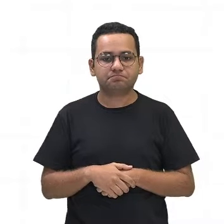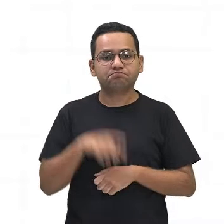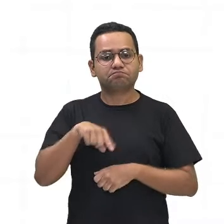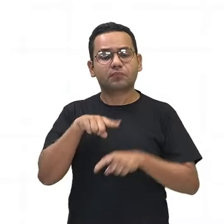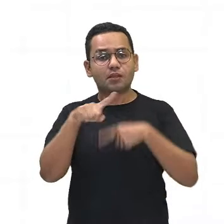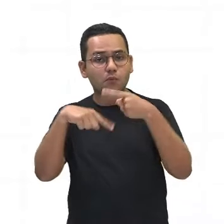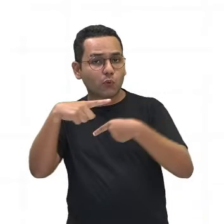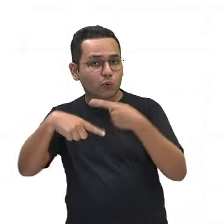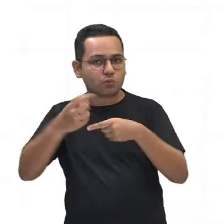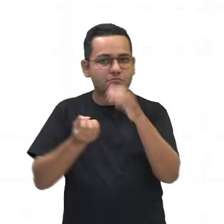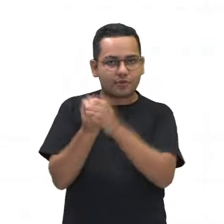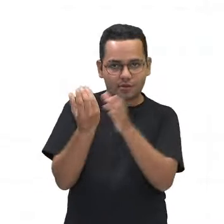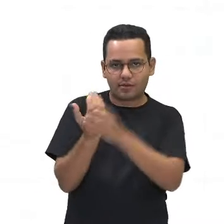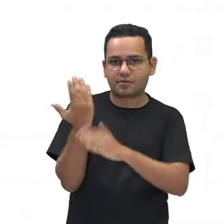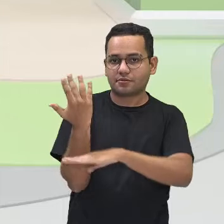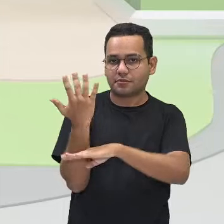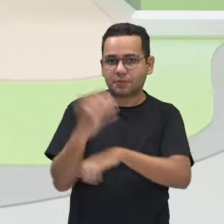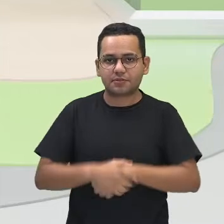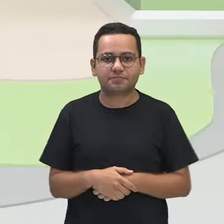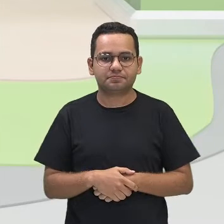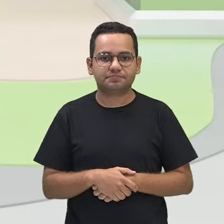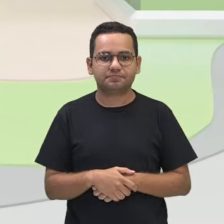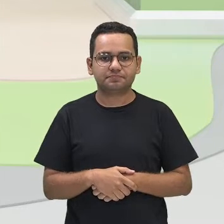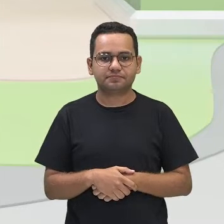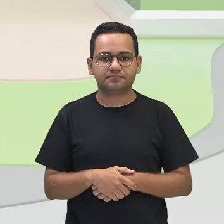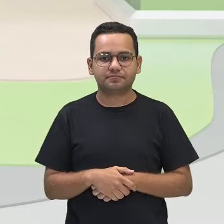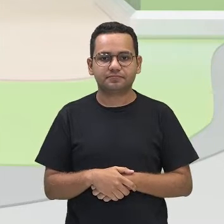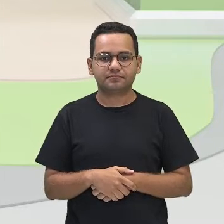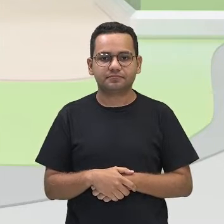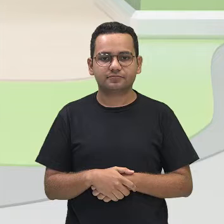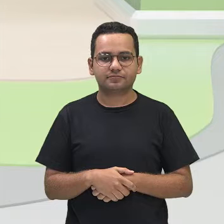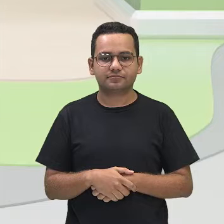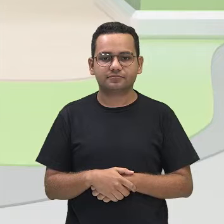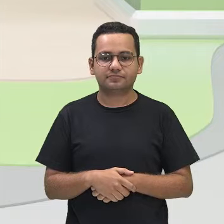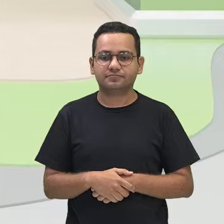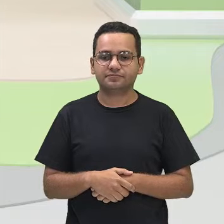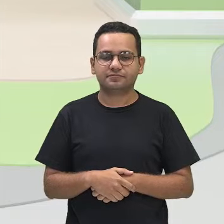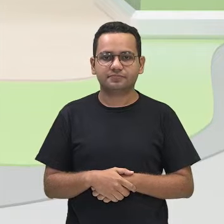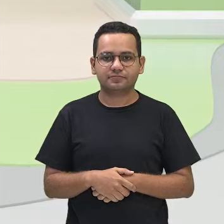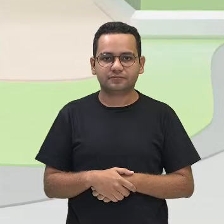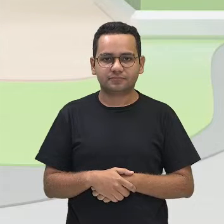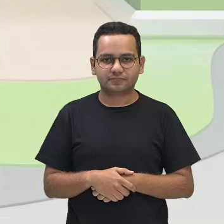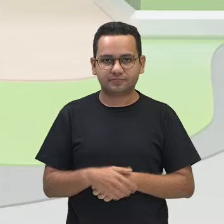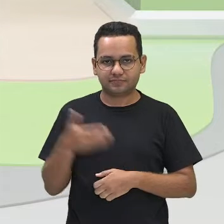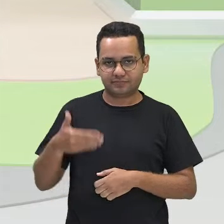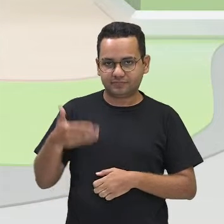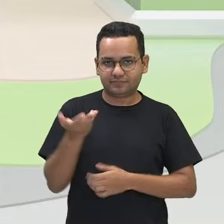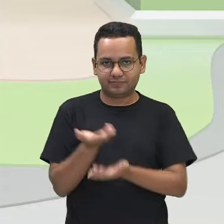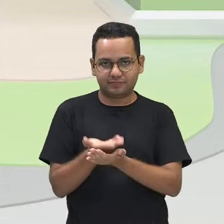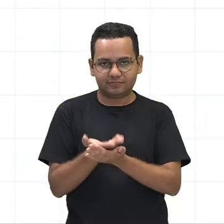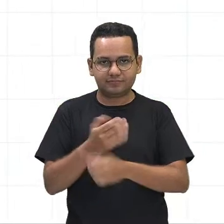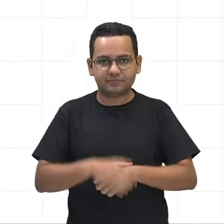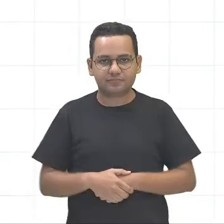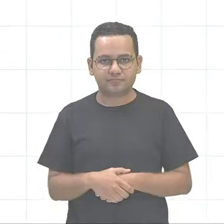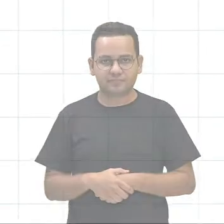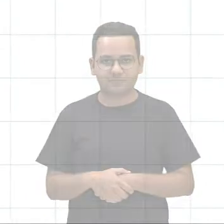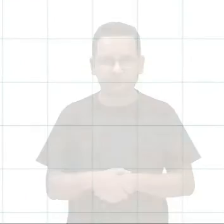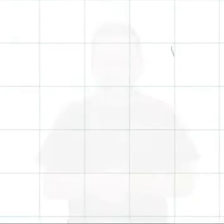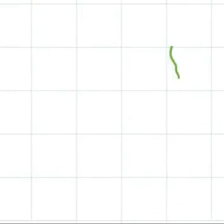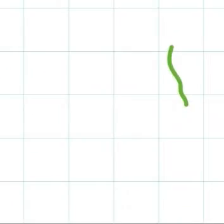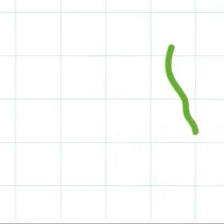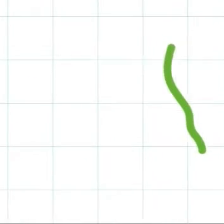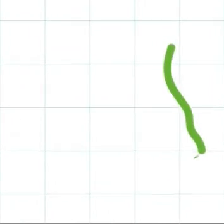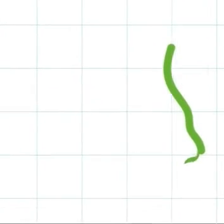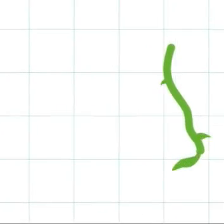órgãos reprodutivos das plantas. Então vamos aí iniciar a nossa aula.